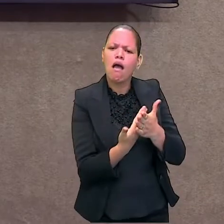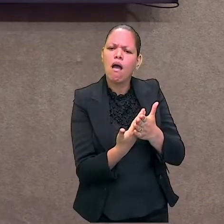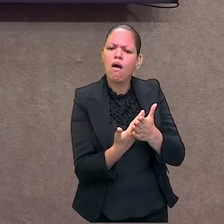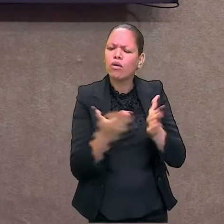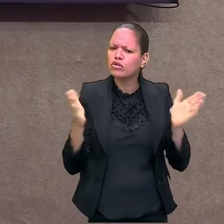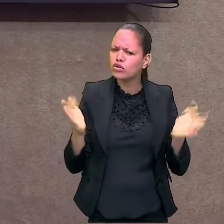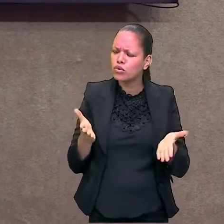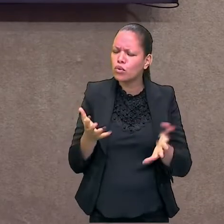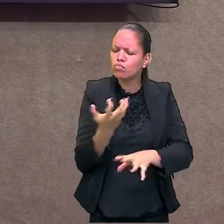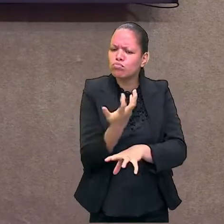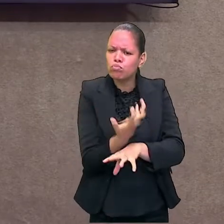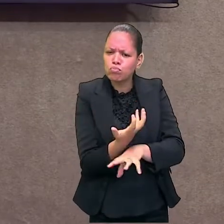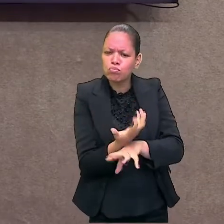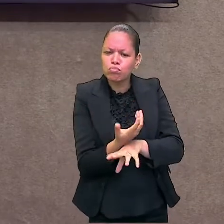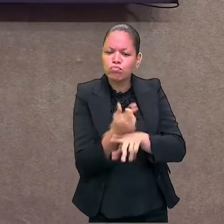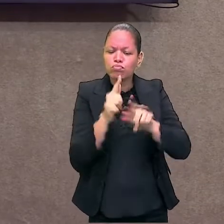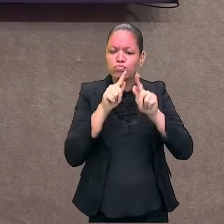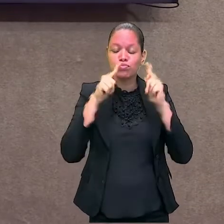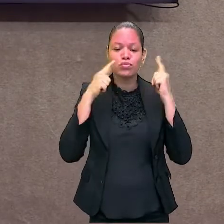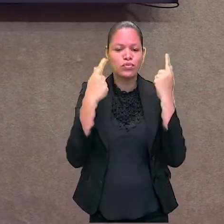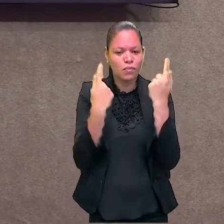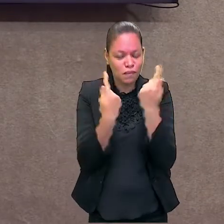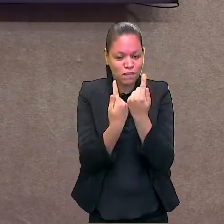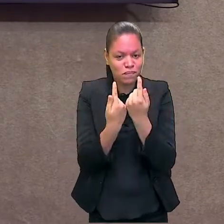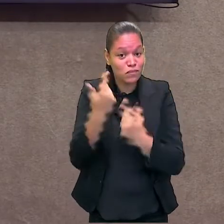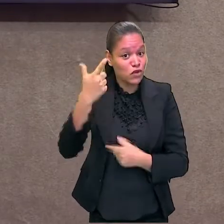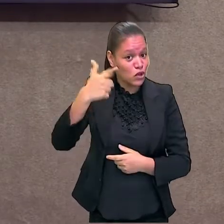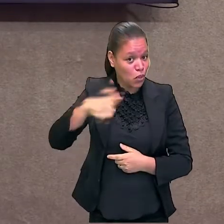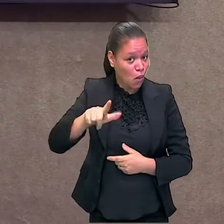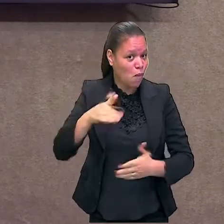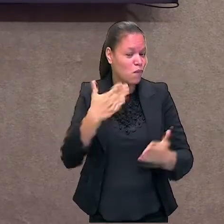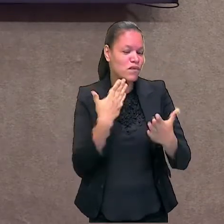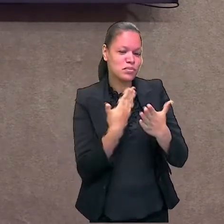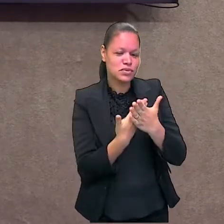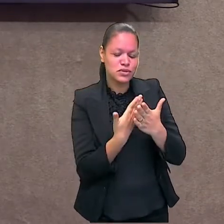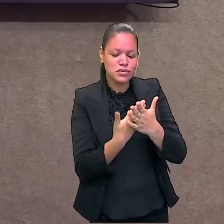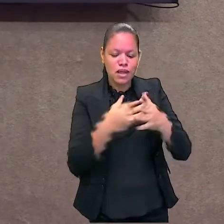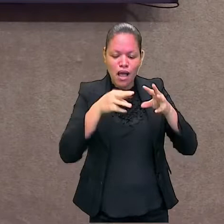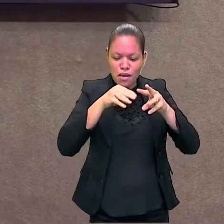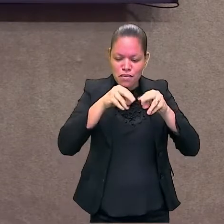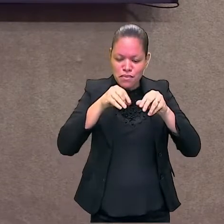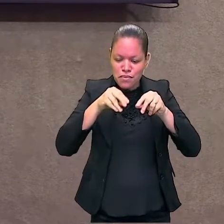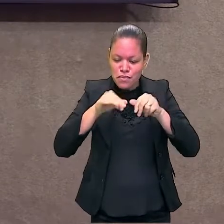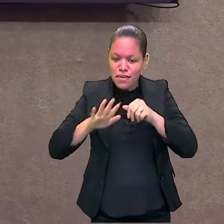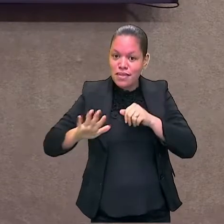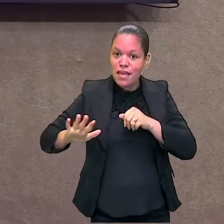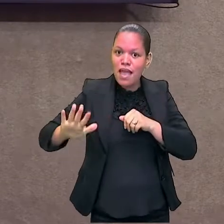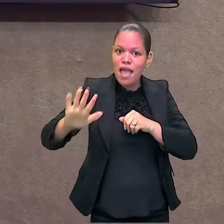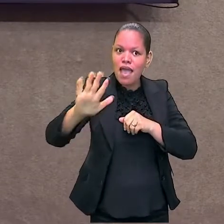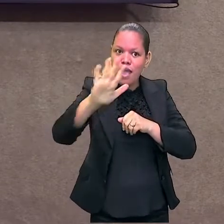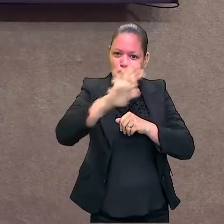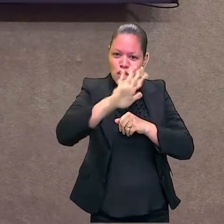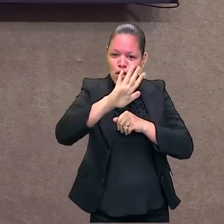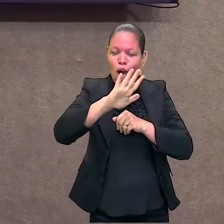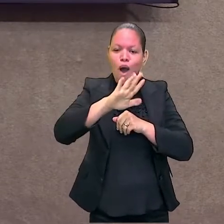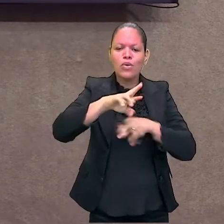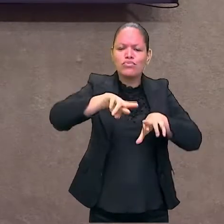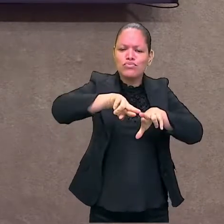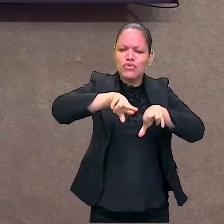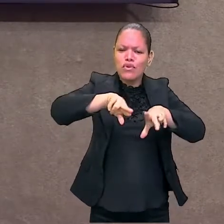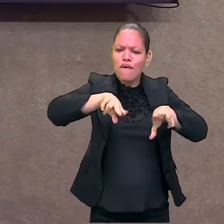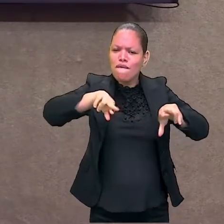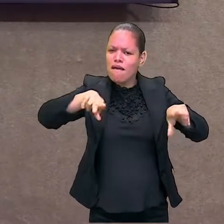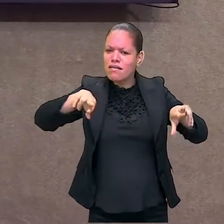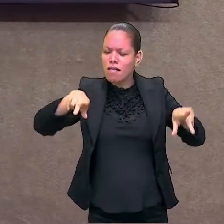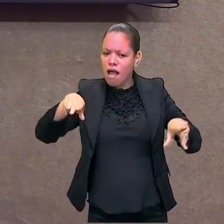iremos trabalhar novamente território e diversidade cultural. Mas hoje nós vamos olhar em um outro campo, que seria